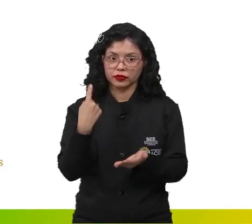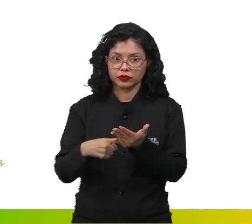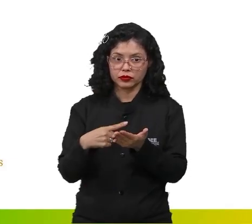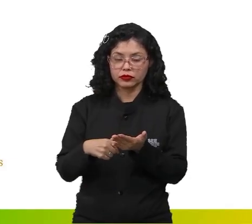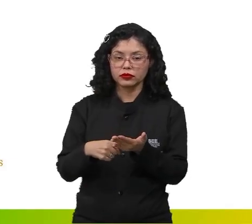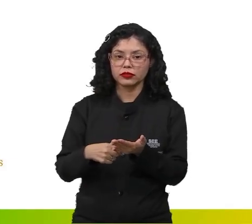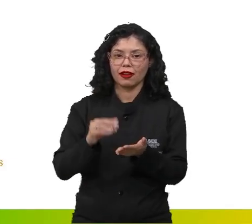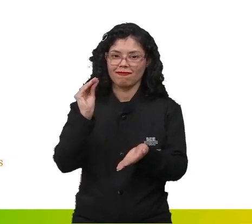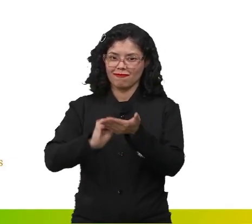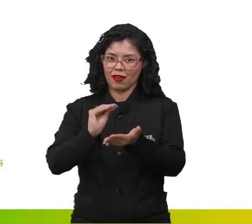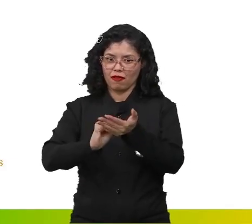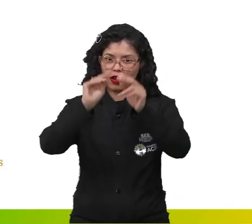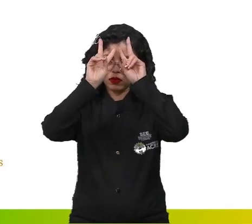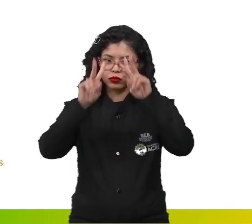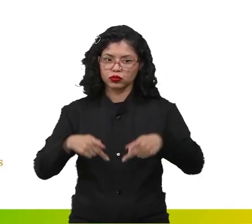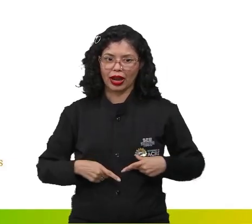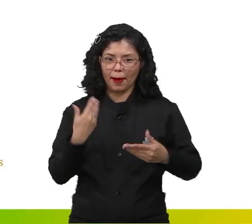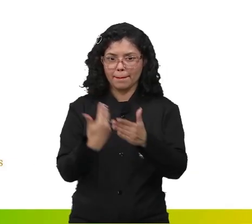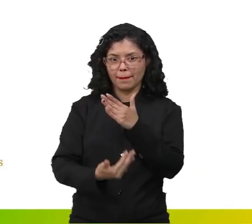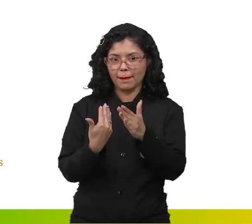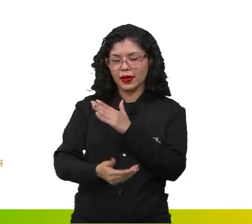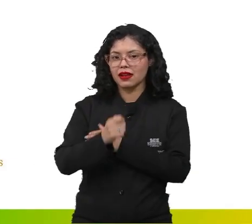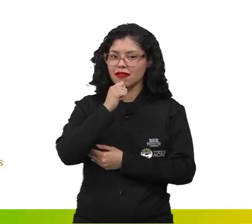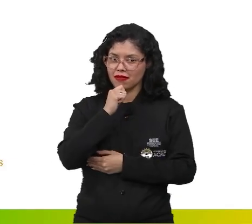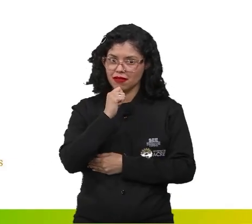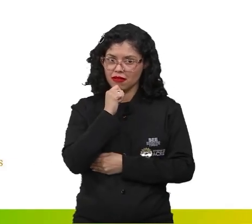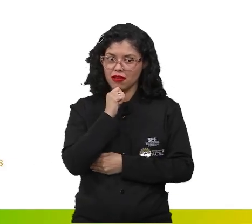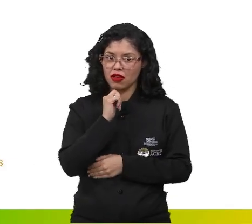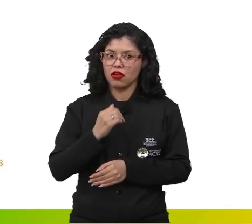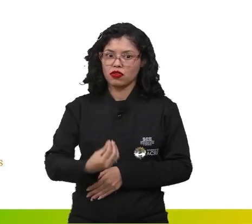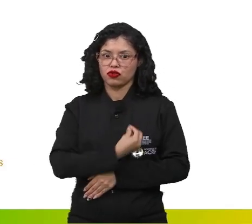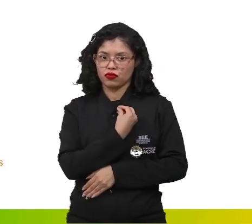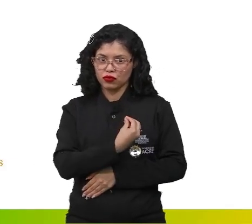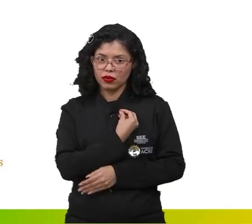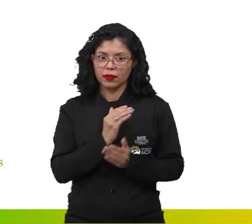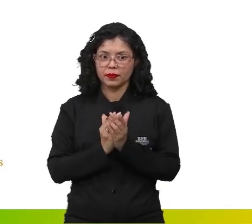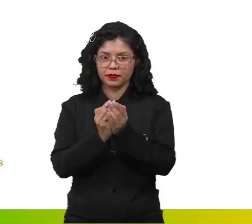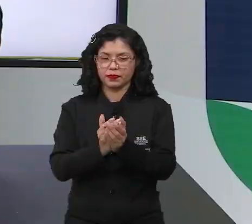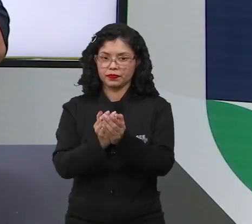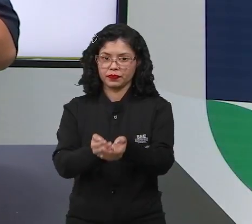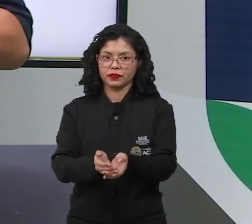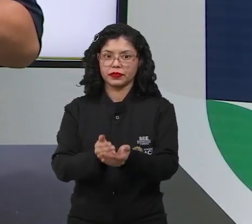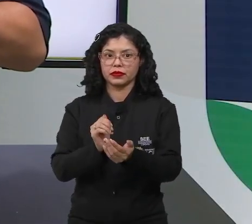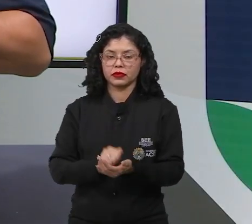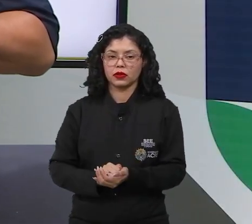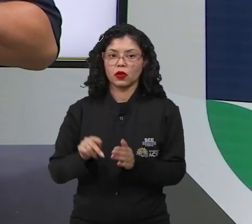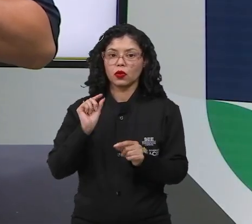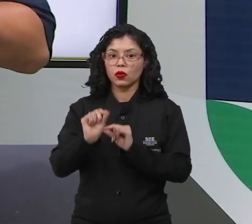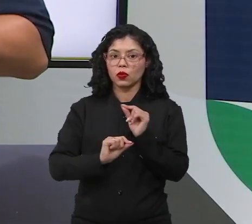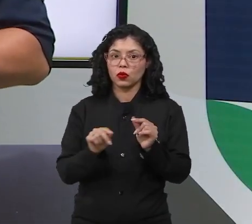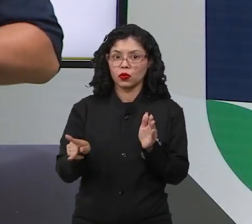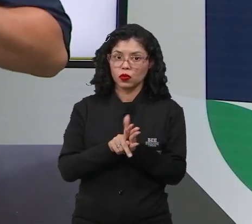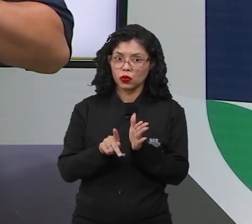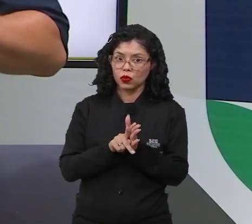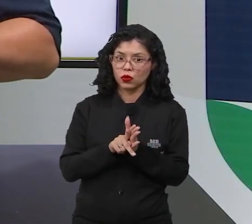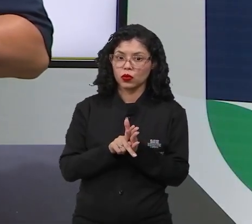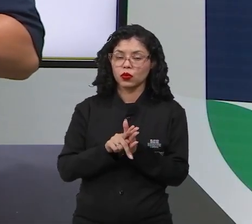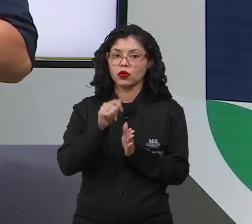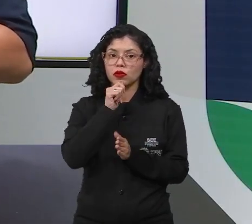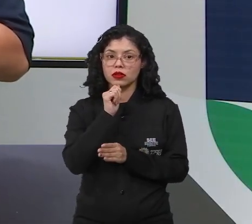sofrimento extremo e a perda de vidas dos navios negreiros. Gente, estima-se que cerca de 30%